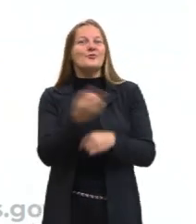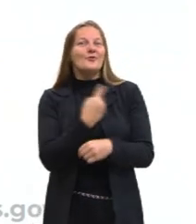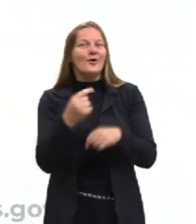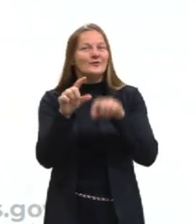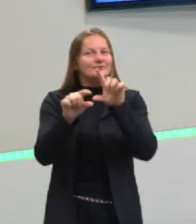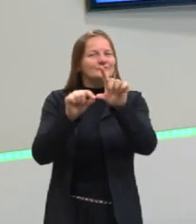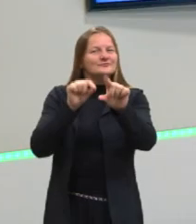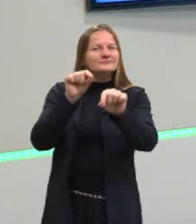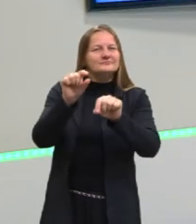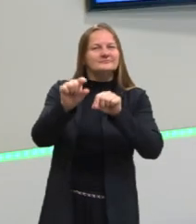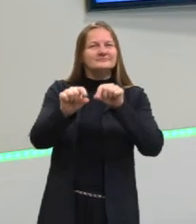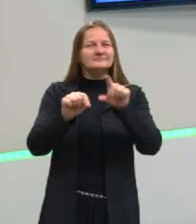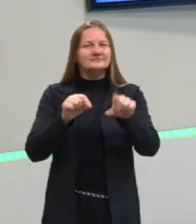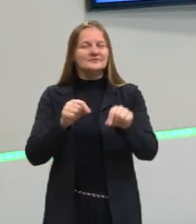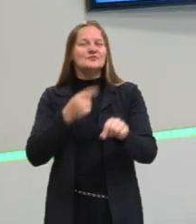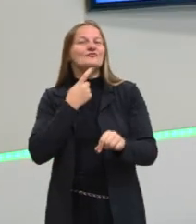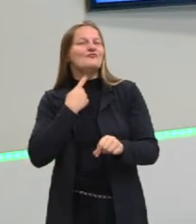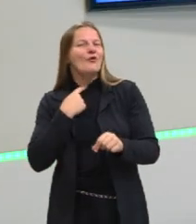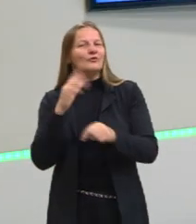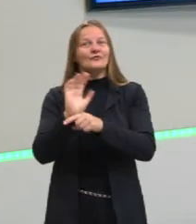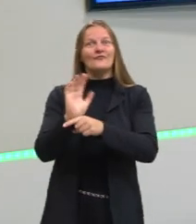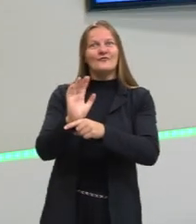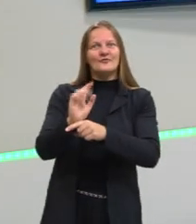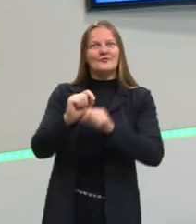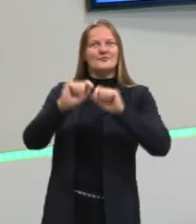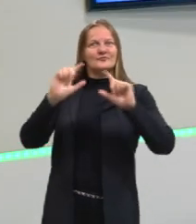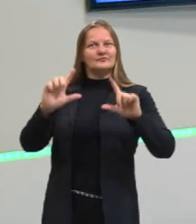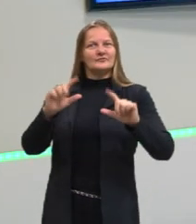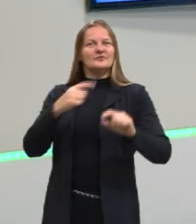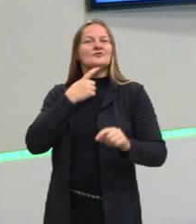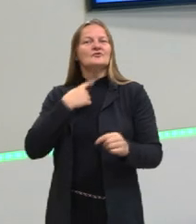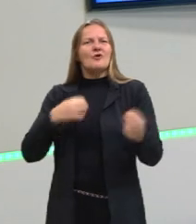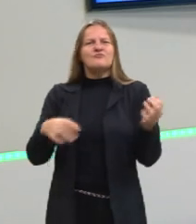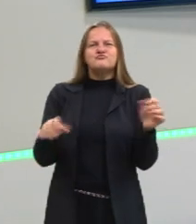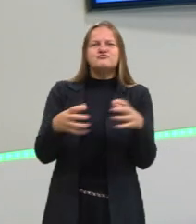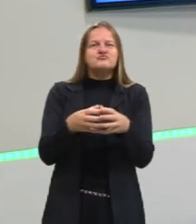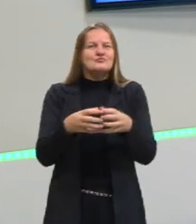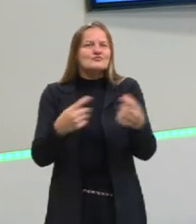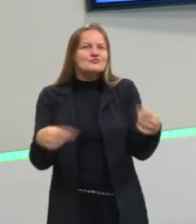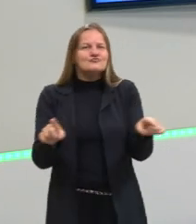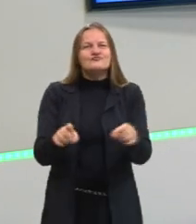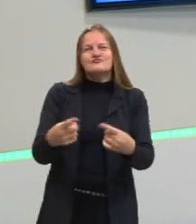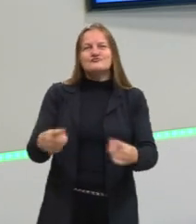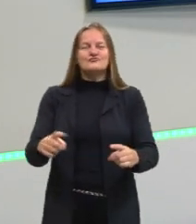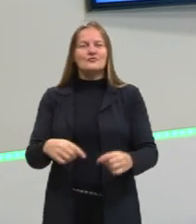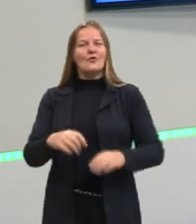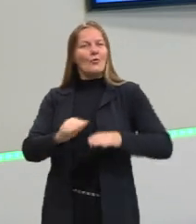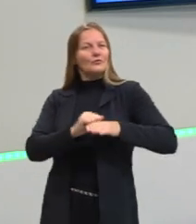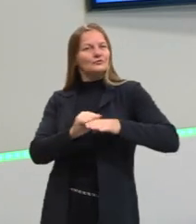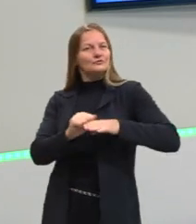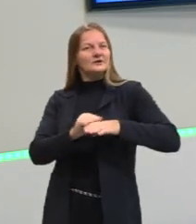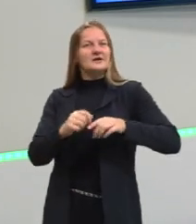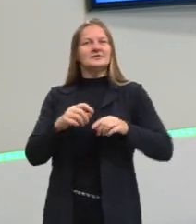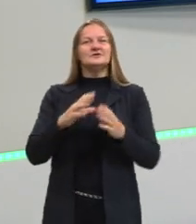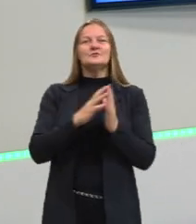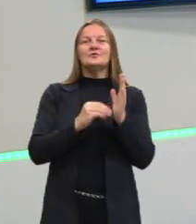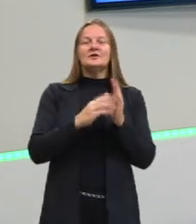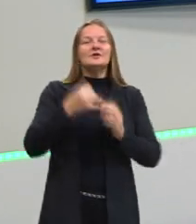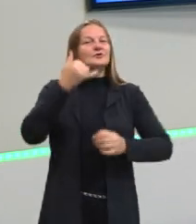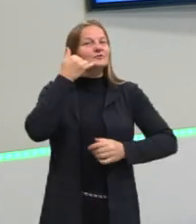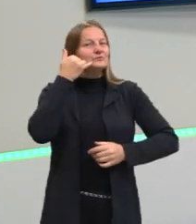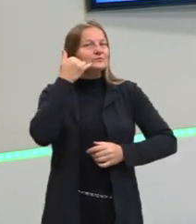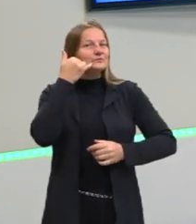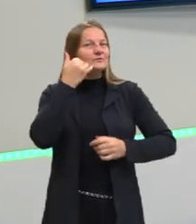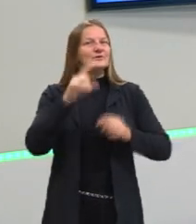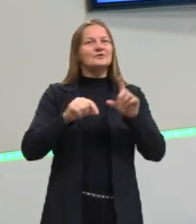escolhas Como gostar de um filme gostar de uma Panda do modelo de tênis modelo de um celular